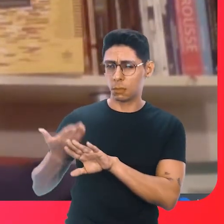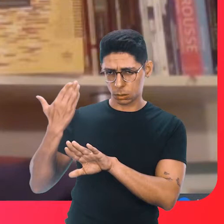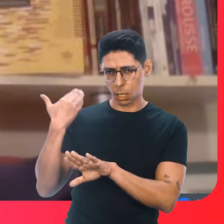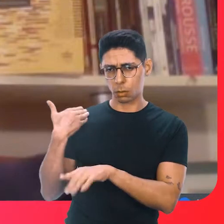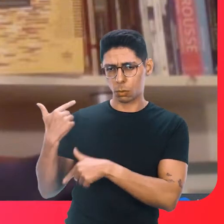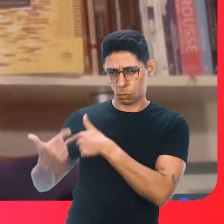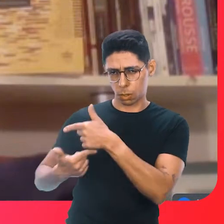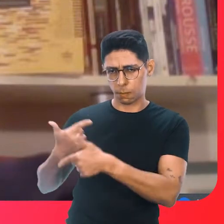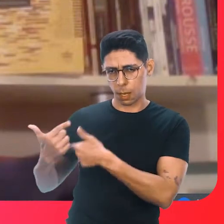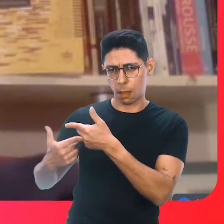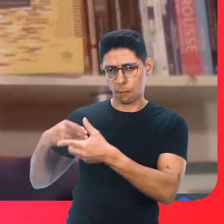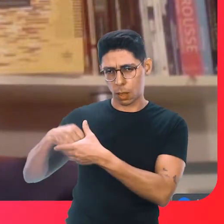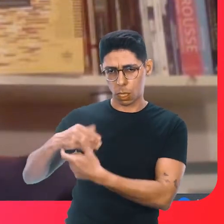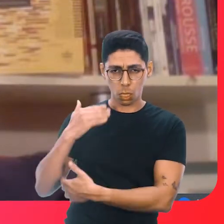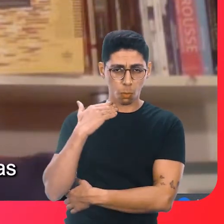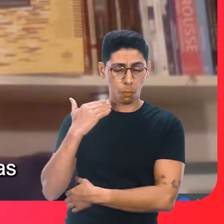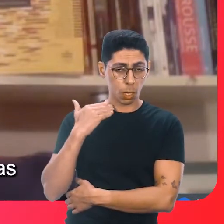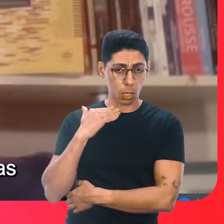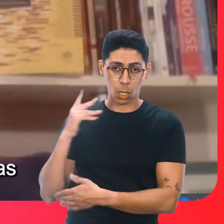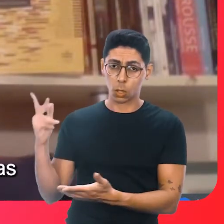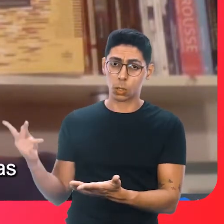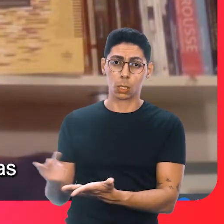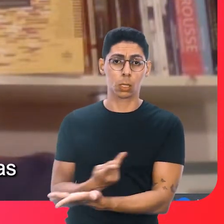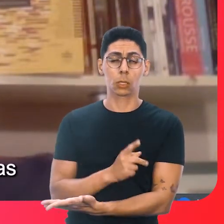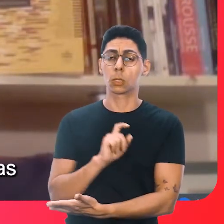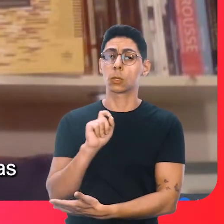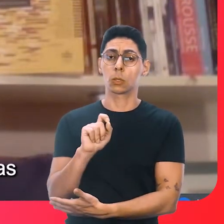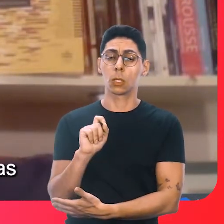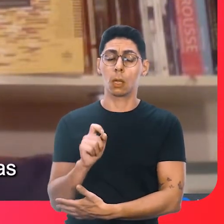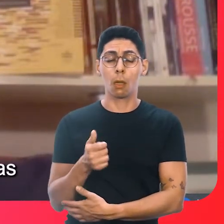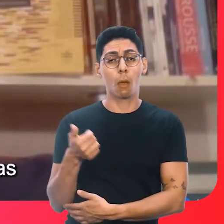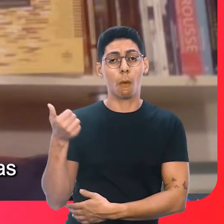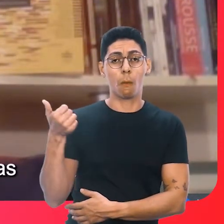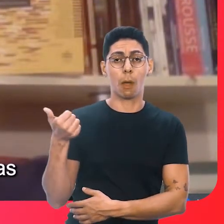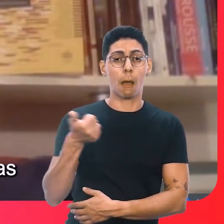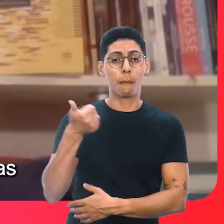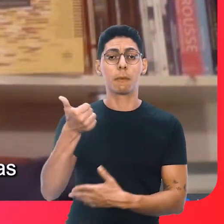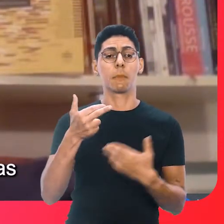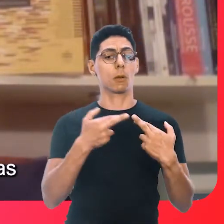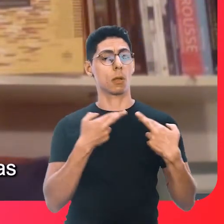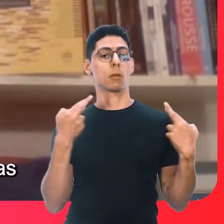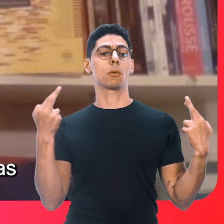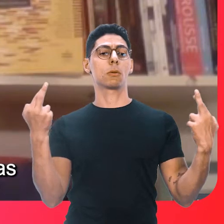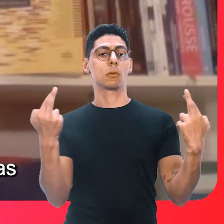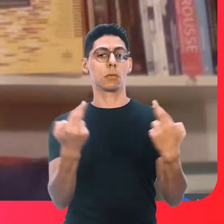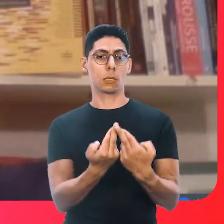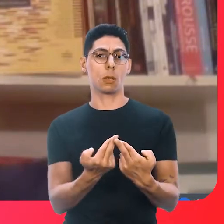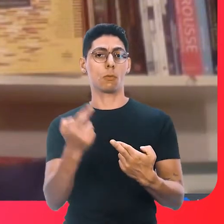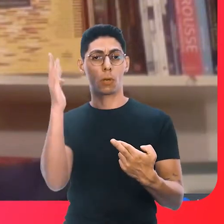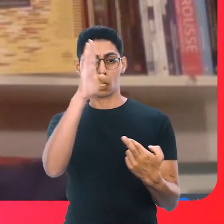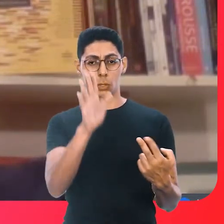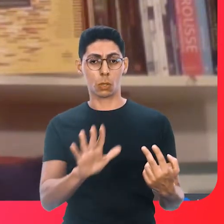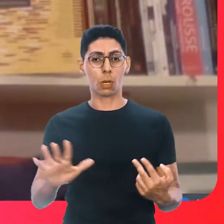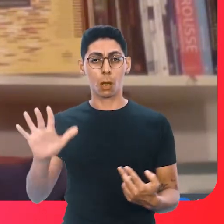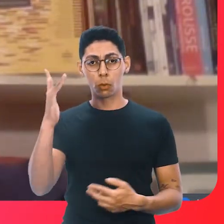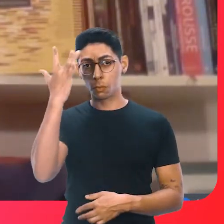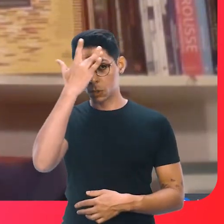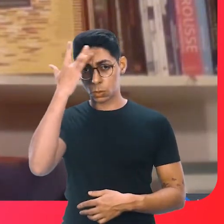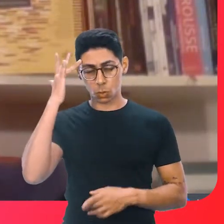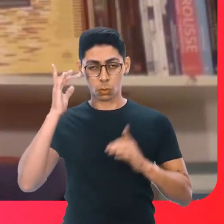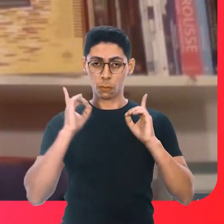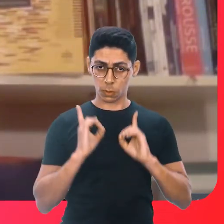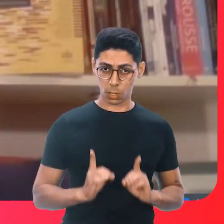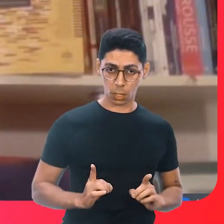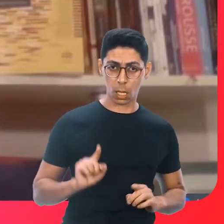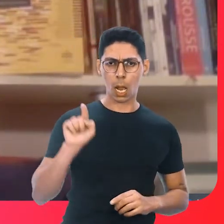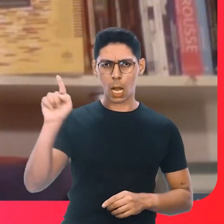Real, aconteceu o primeiro Encontro Nacional de Pessoas com Deficiência, que foi em Brasília, né? Certo. Acho